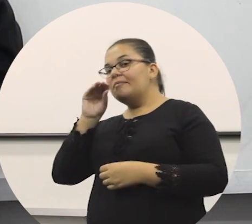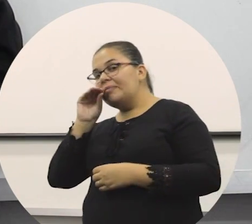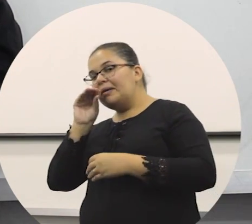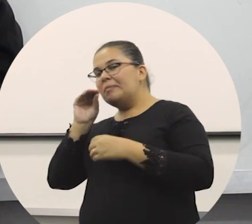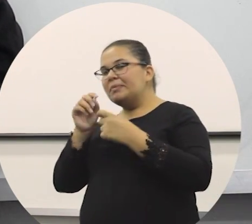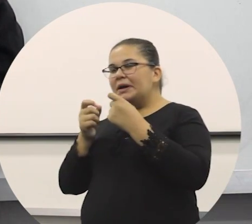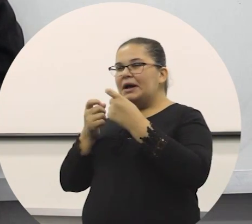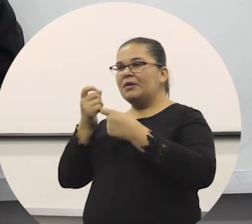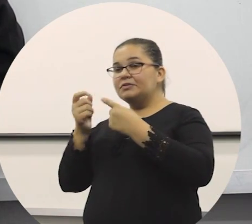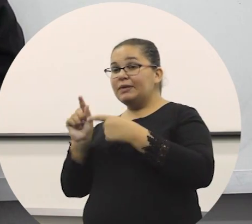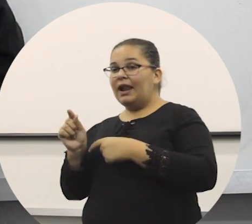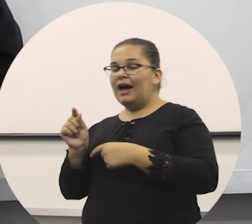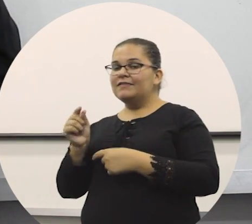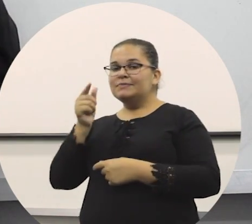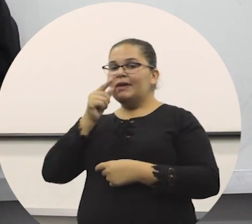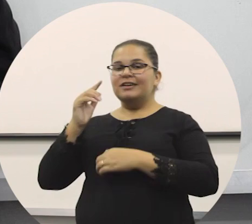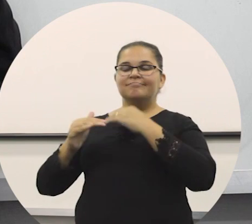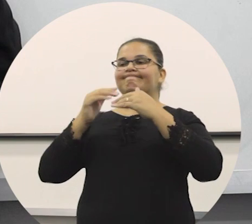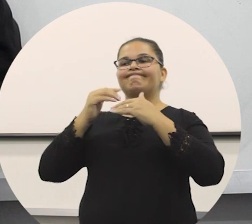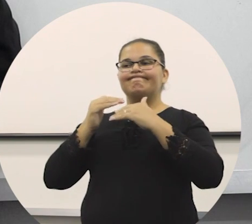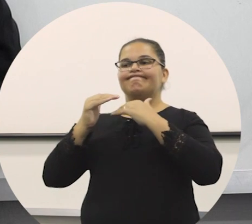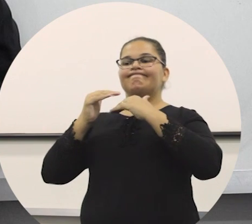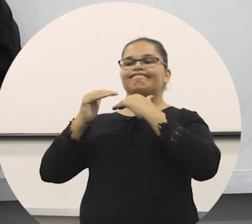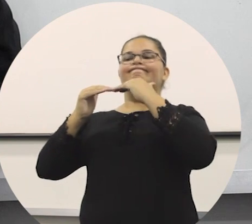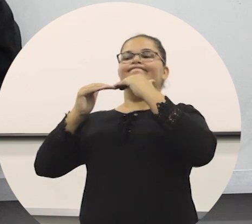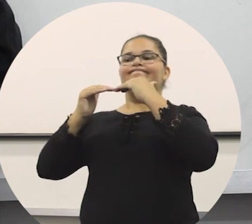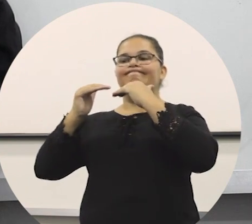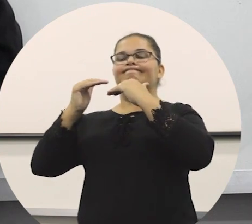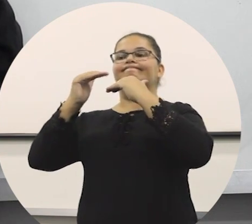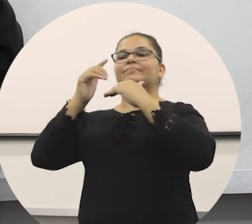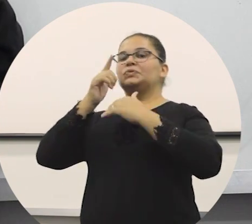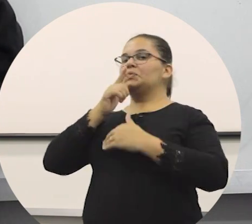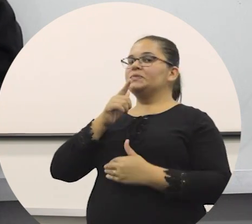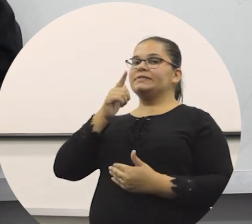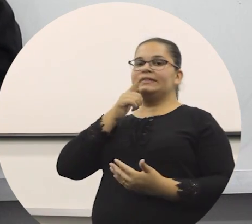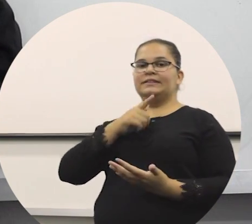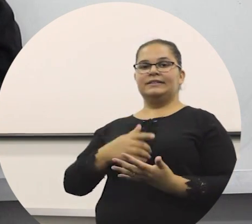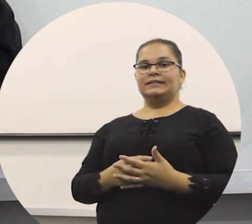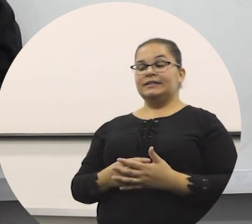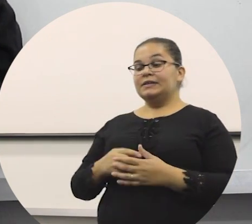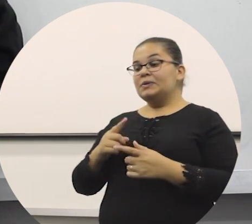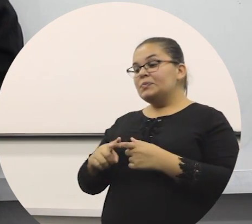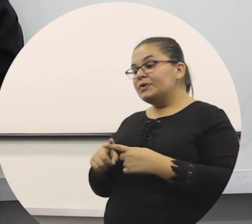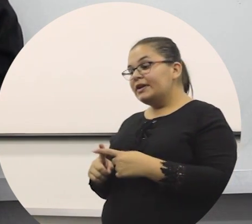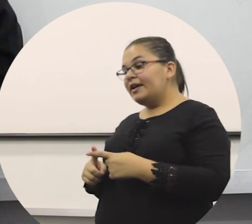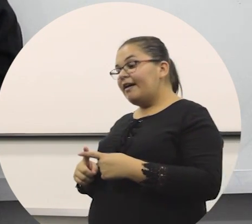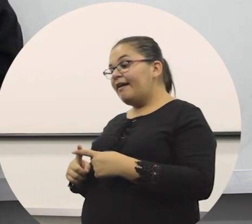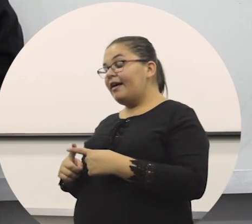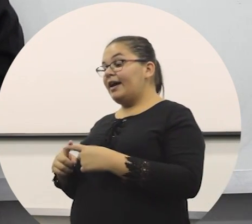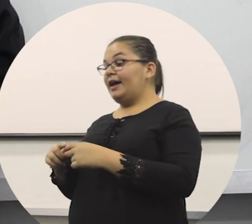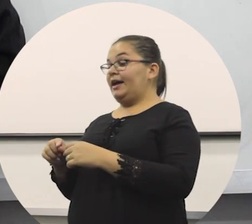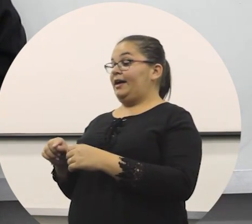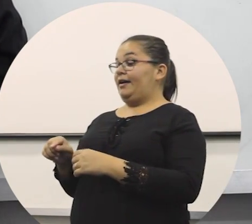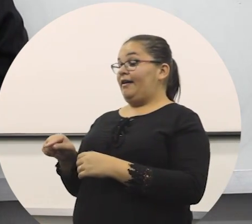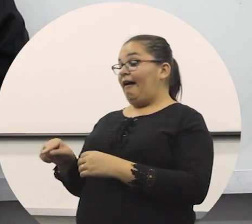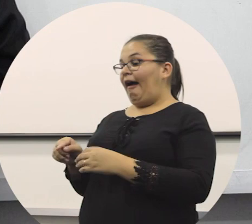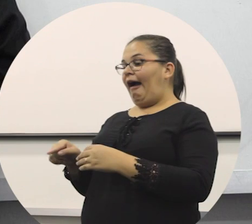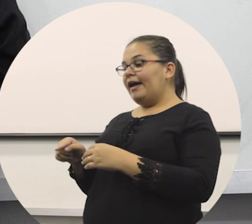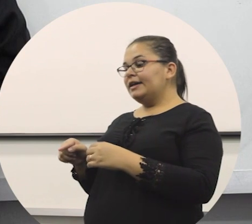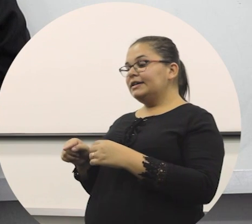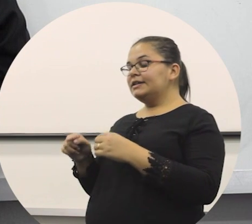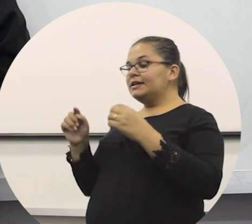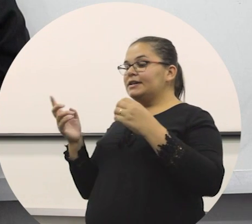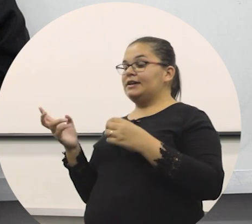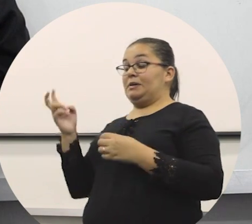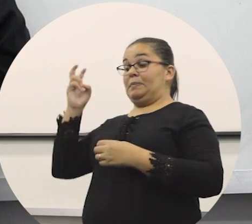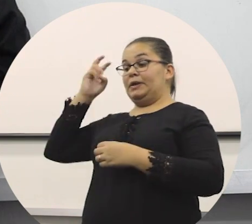mas que depois o desempenho vai ser tão ruim, porque ela só teve aquele acesso completamente